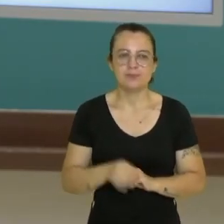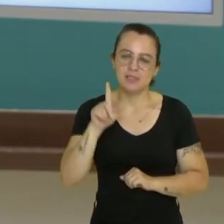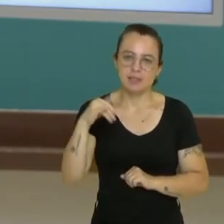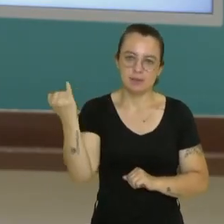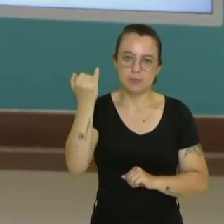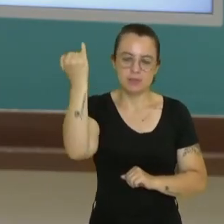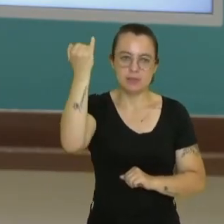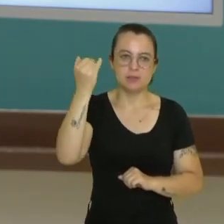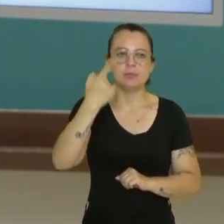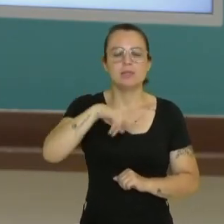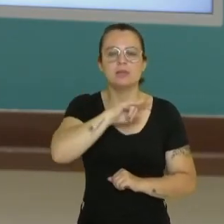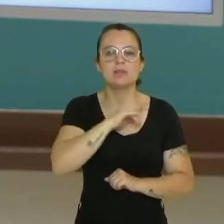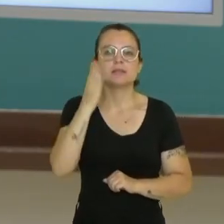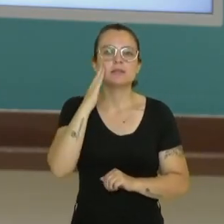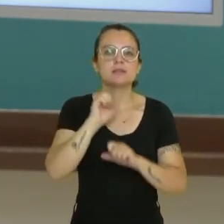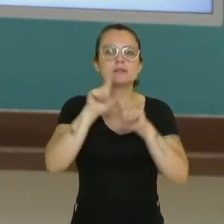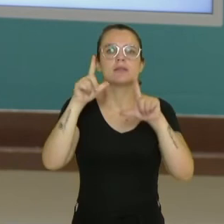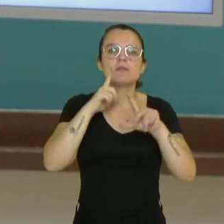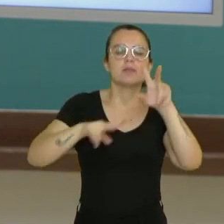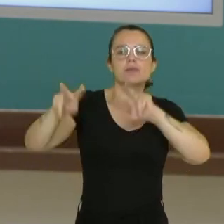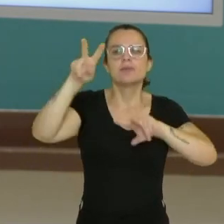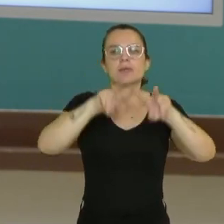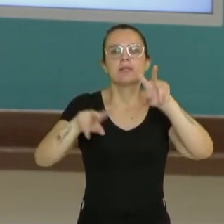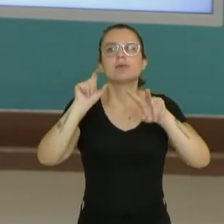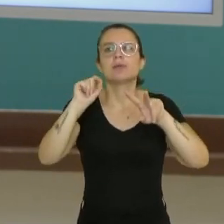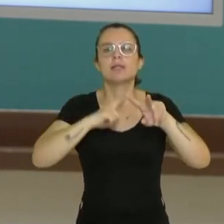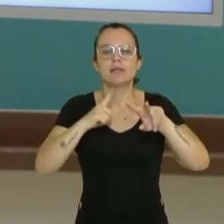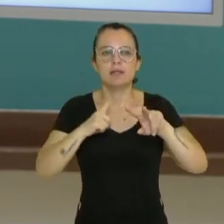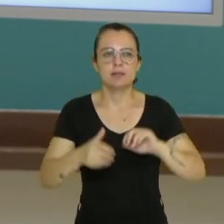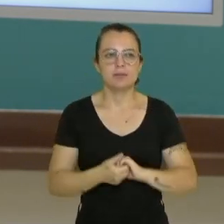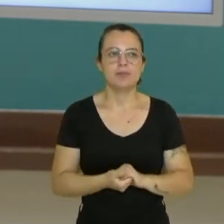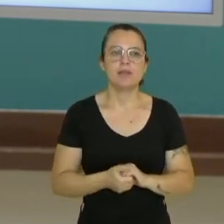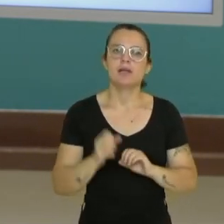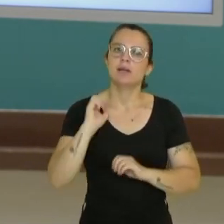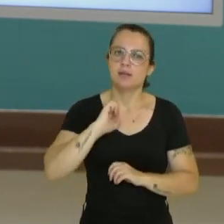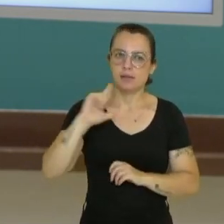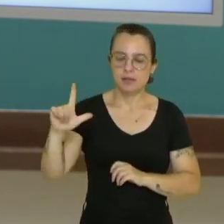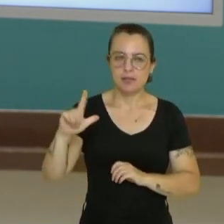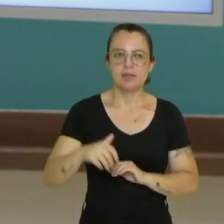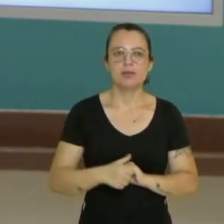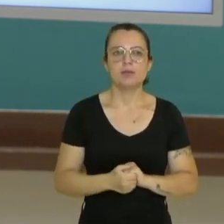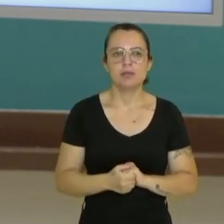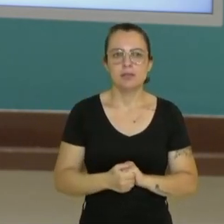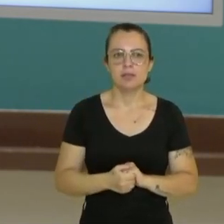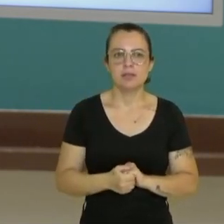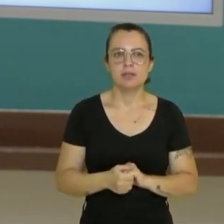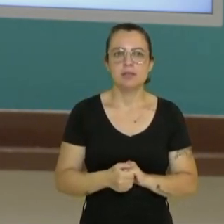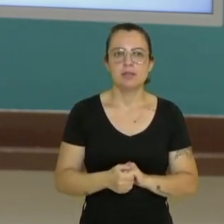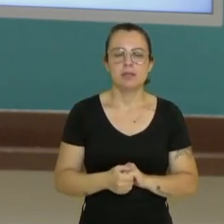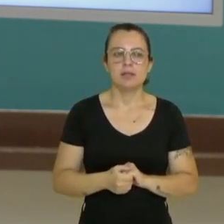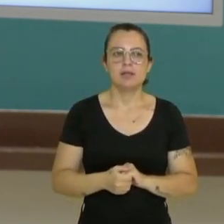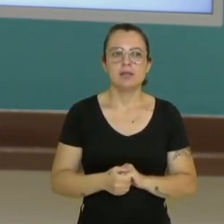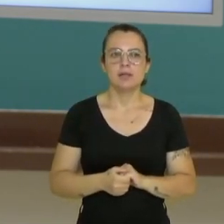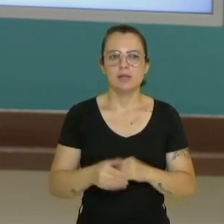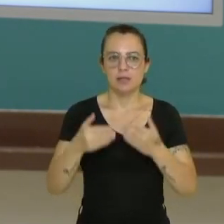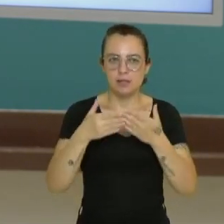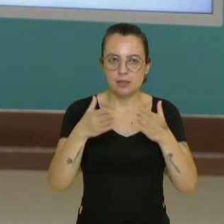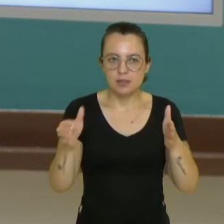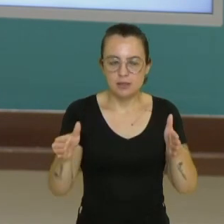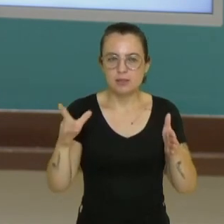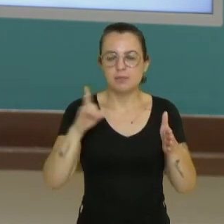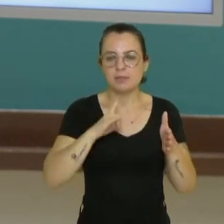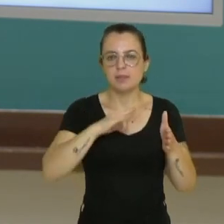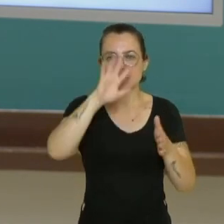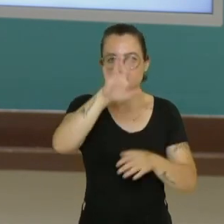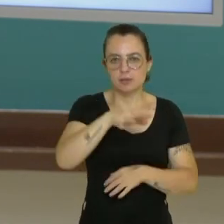interessante para que a gente consiga visualizar o que eu tenho, né? Claro que depois você precisa abrir o caso despesas essenciais, tabelar